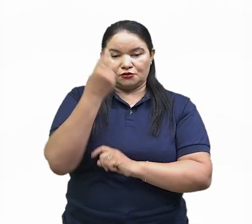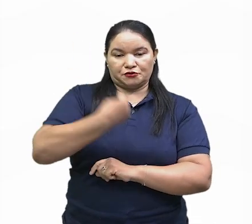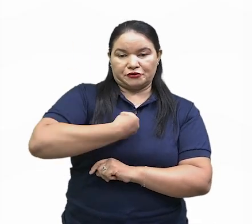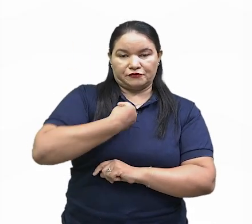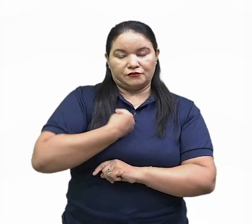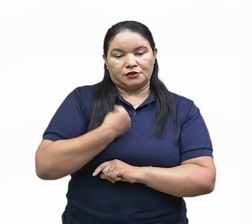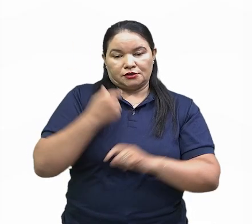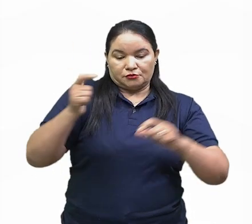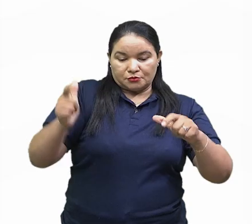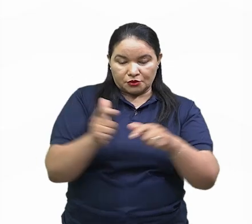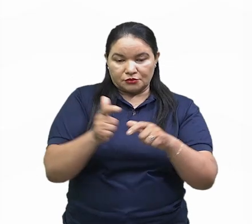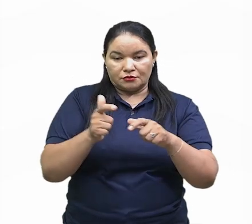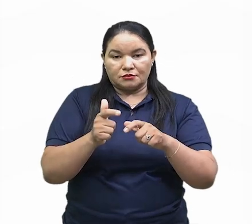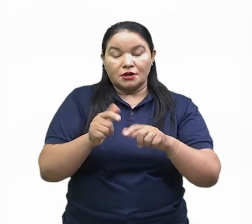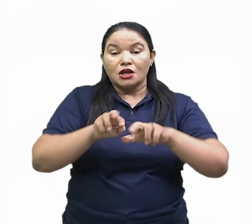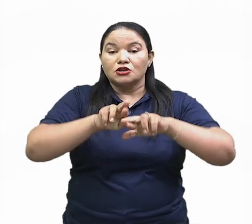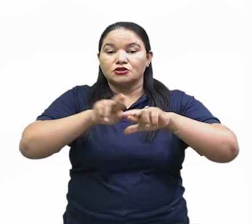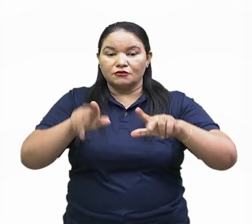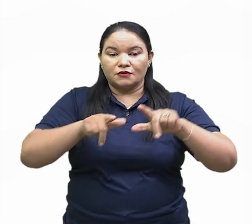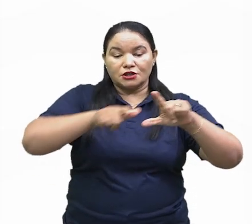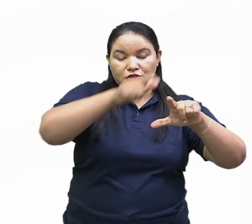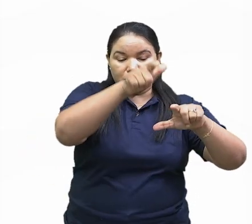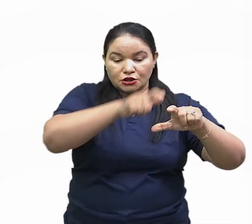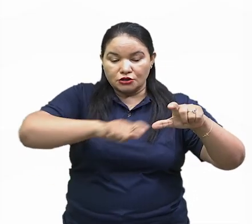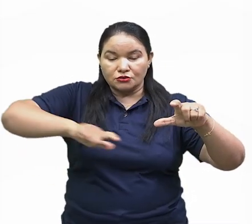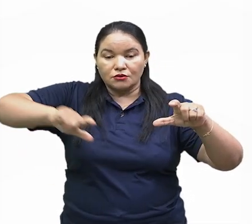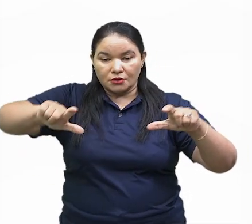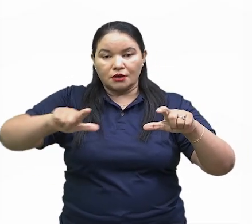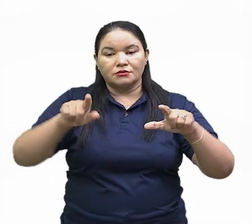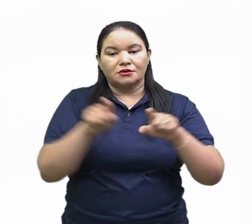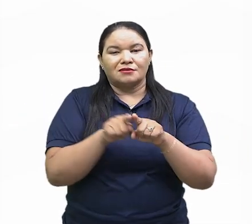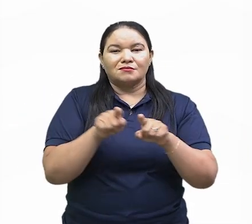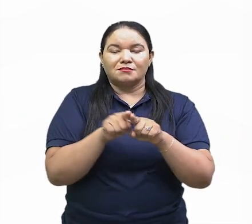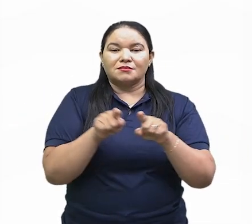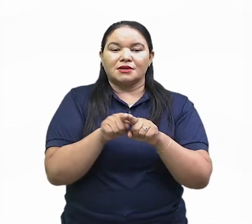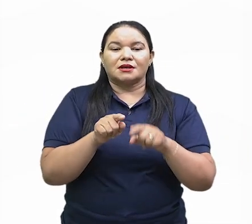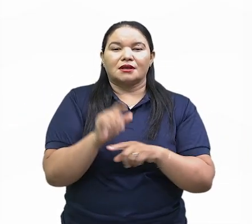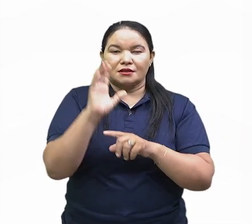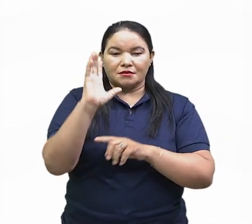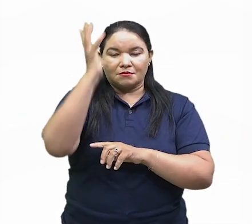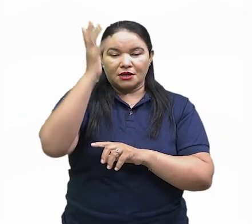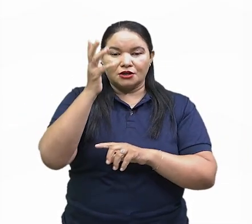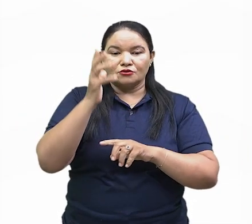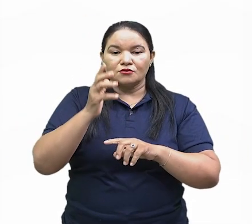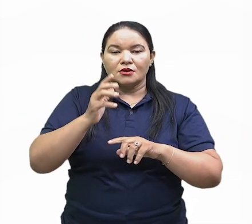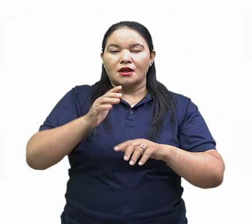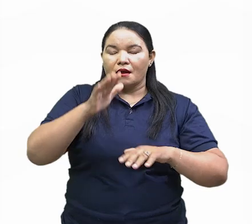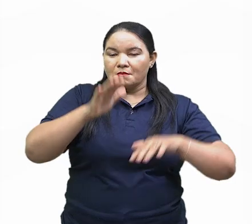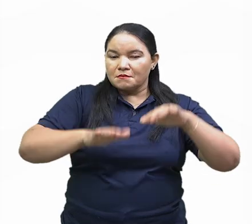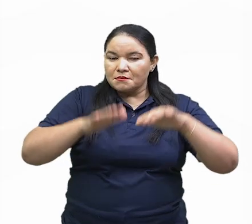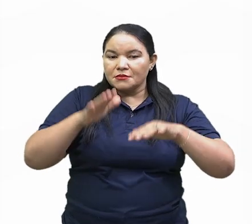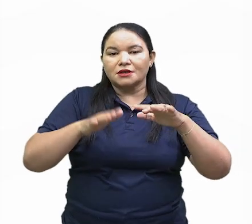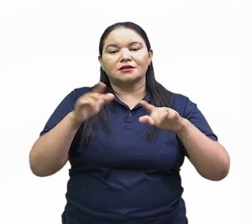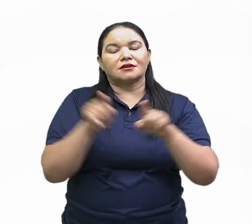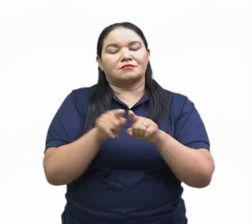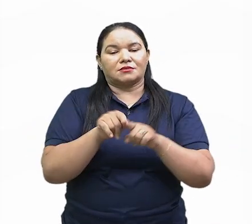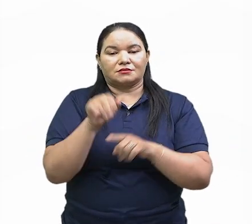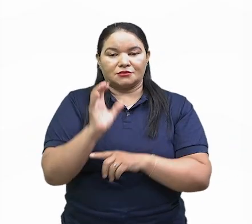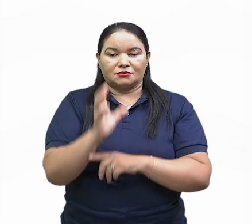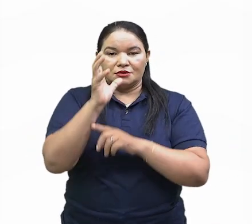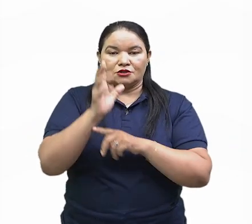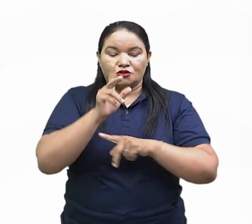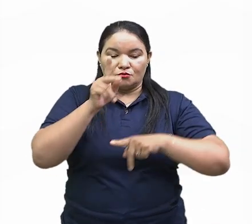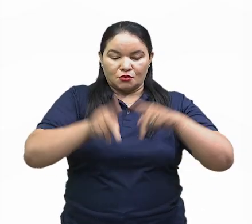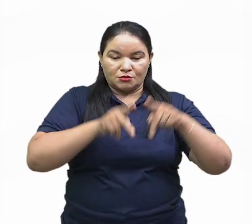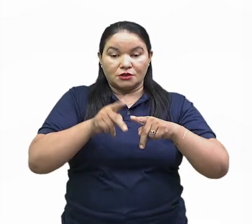né? Diferente de áreas litorâneas, onde tem uma temperatura ali mais amena. Então, tudo isso vai fazer com que, né,